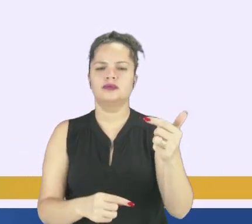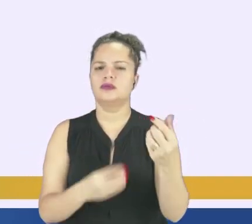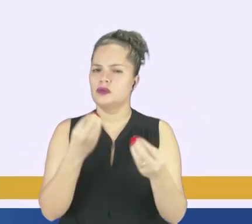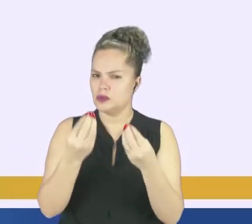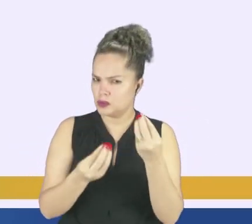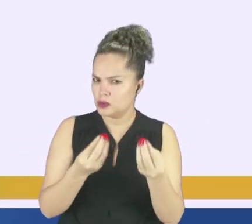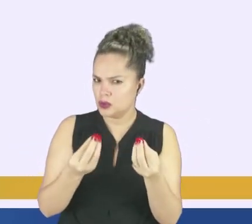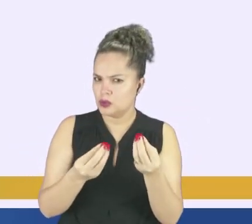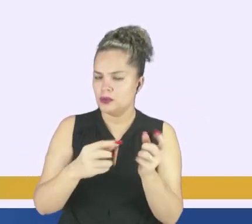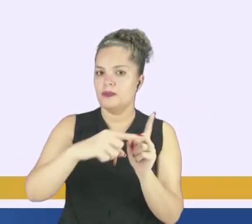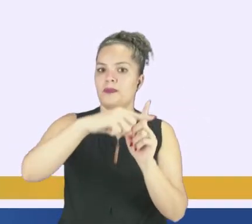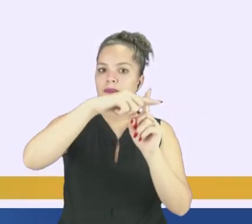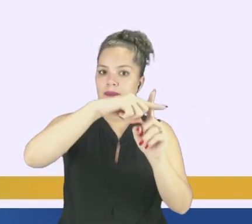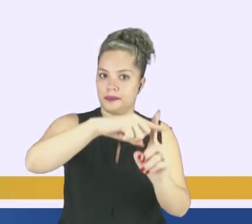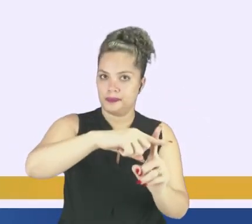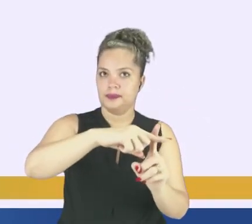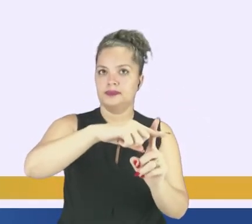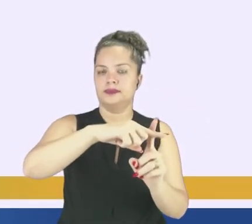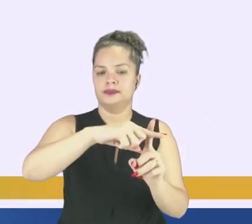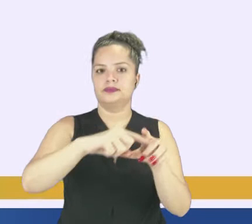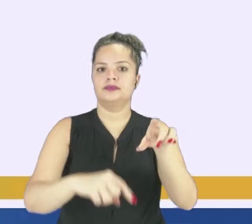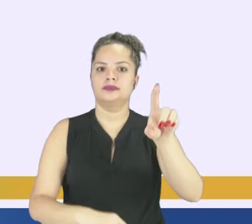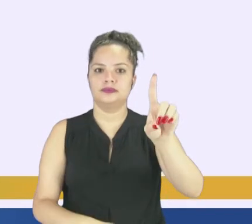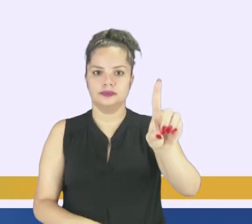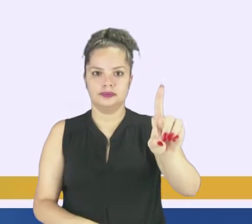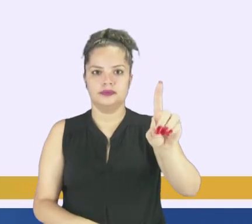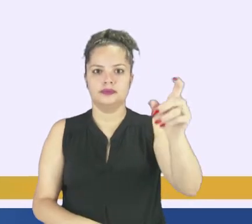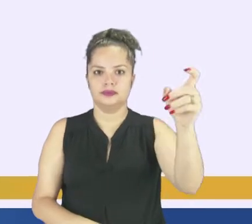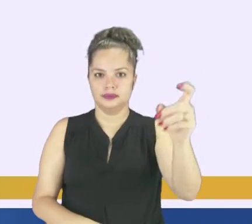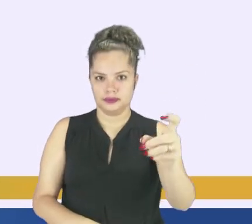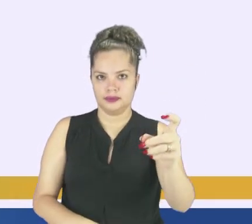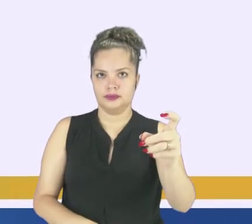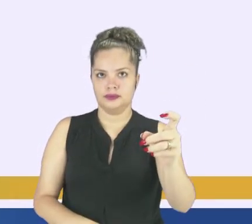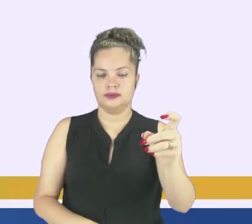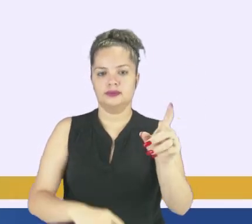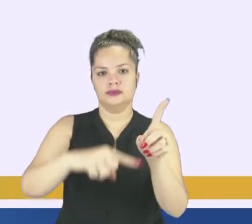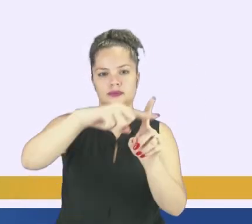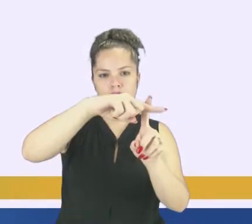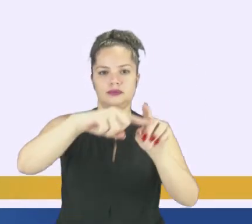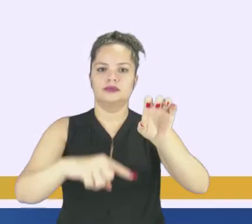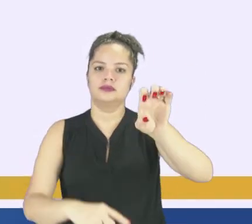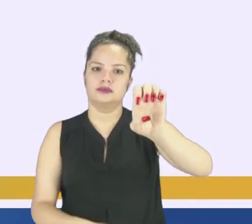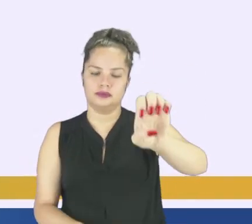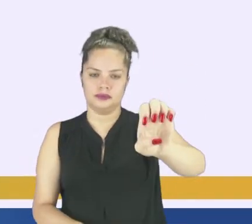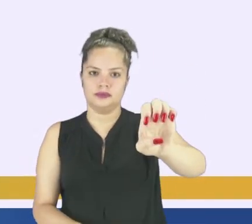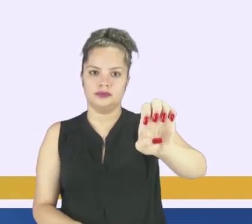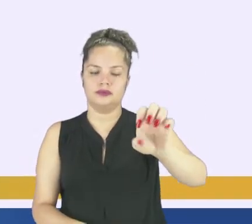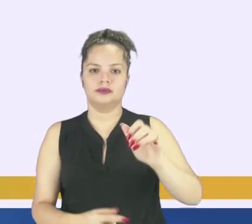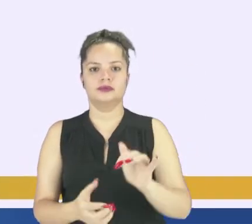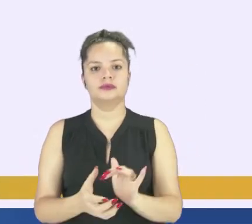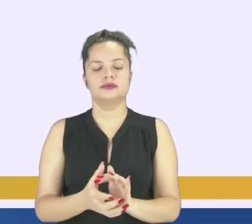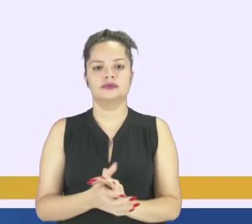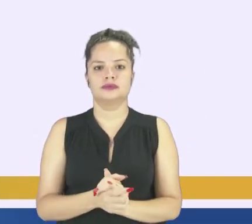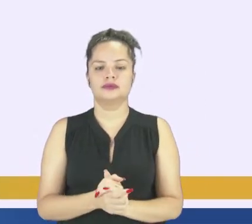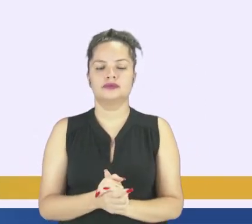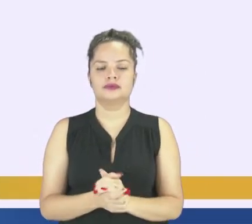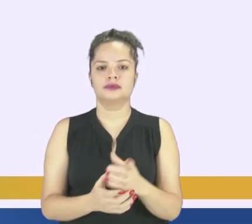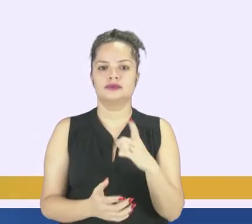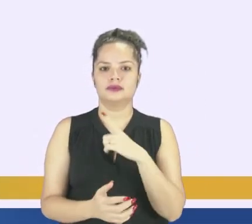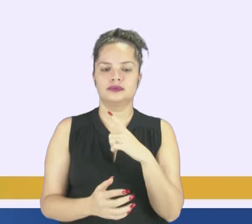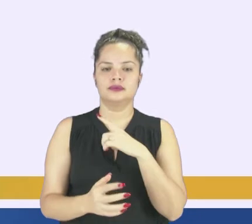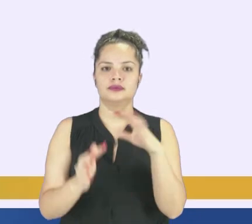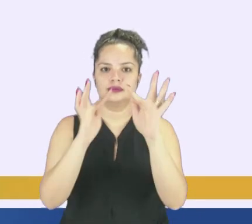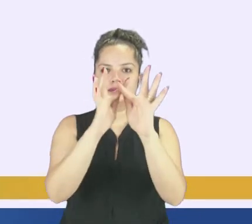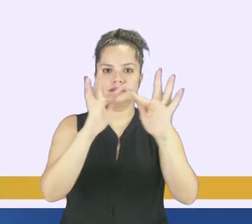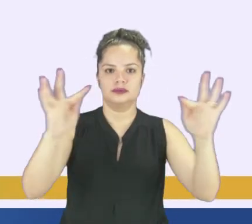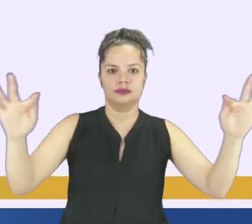professor? O resto vem do grau do resto menor que o grau do dividendo. E aí nós temos que é